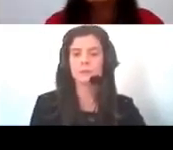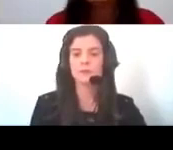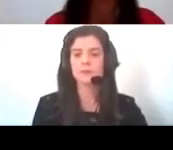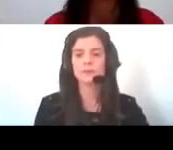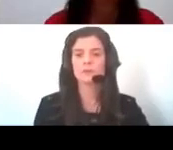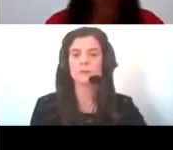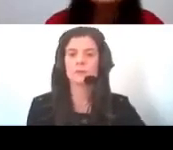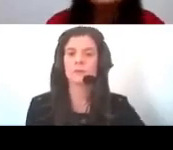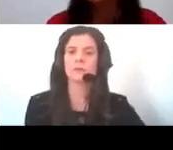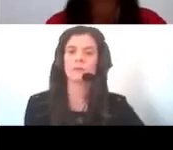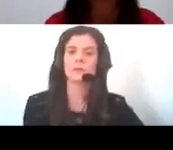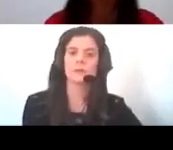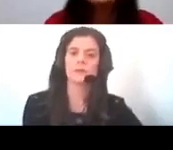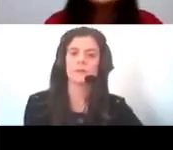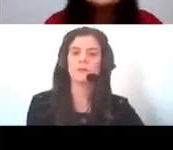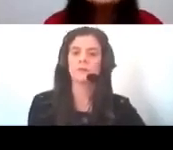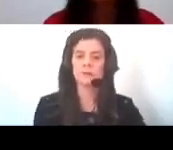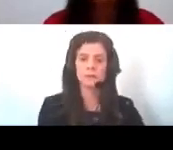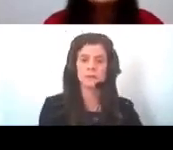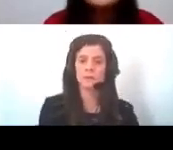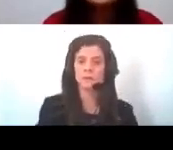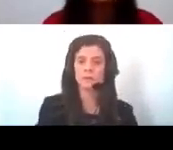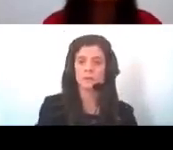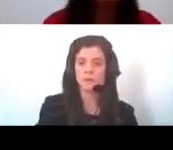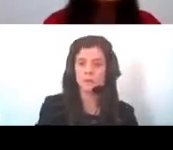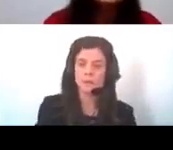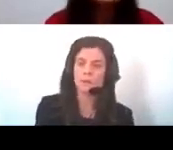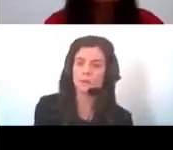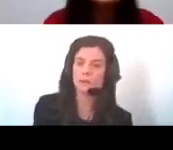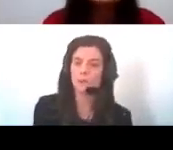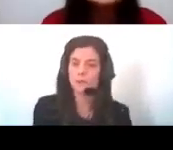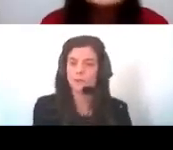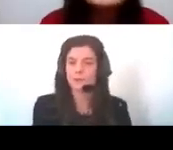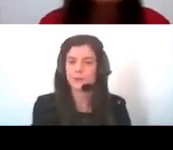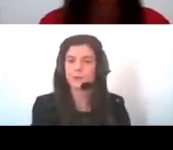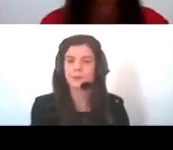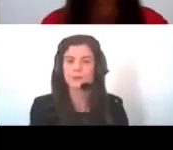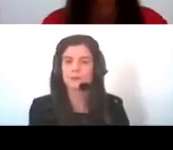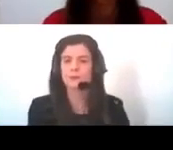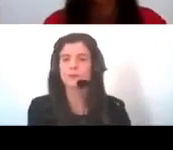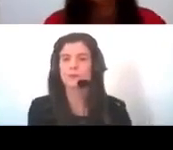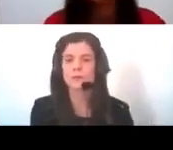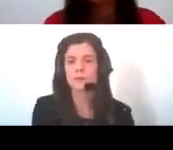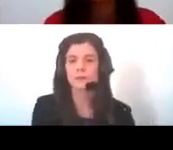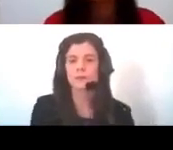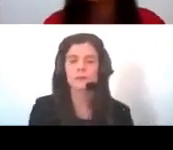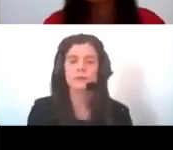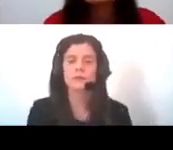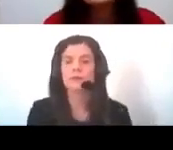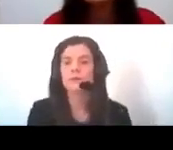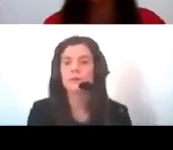leis, decretos, convênios, o que pode fazer, o que não pode fazer para tomar uma decisão. Ela faz